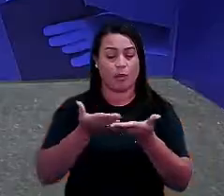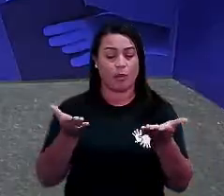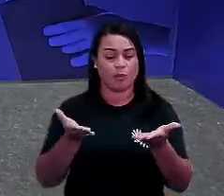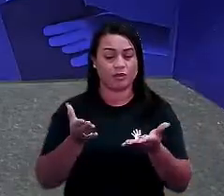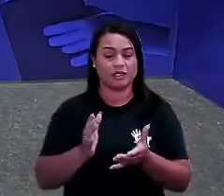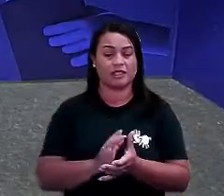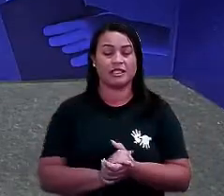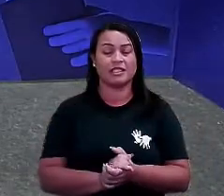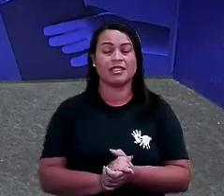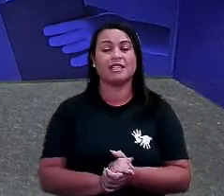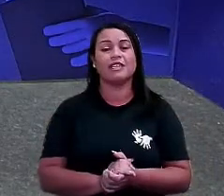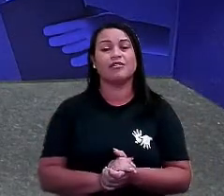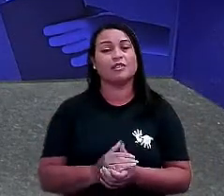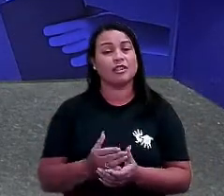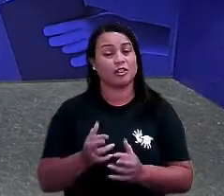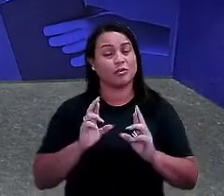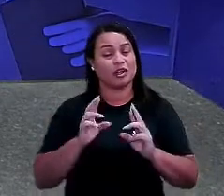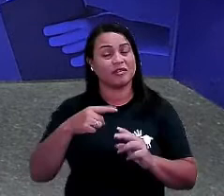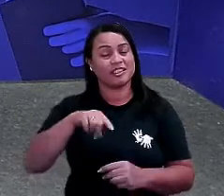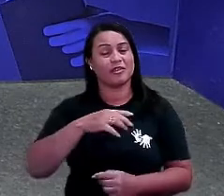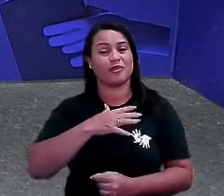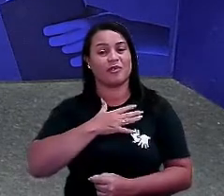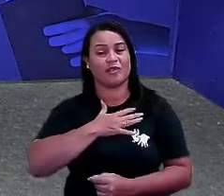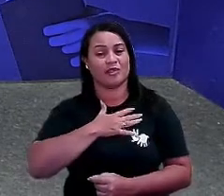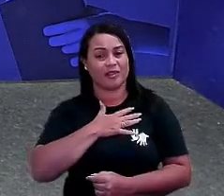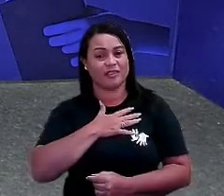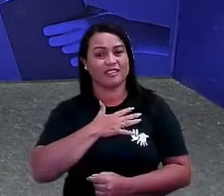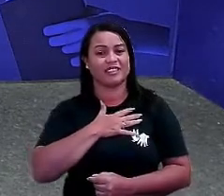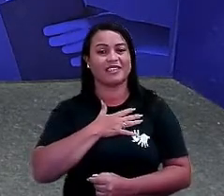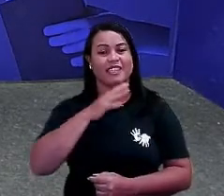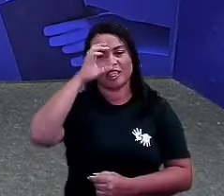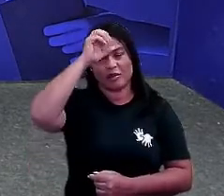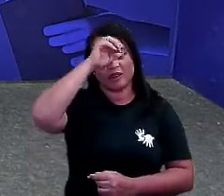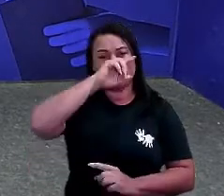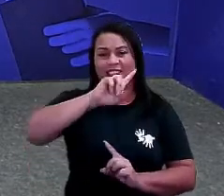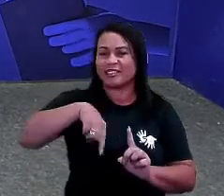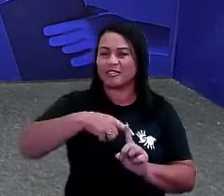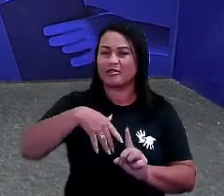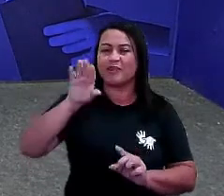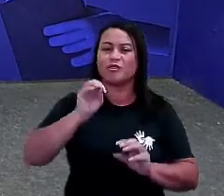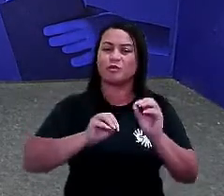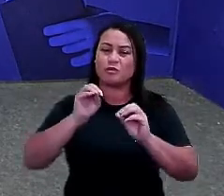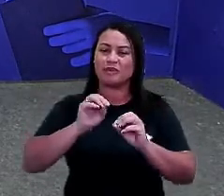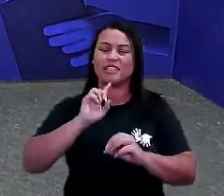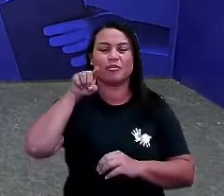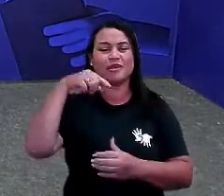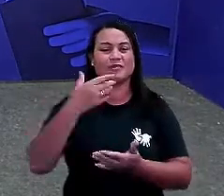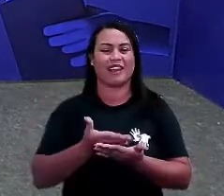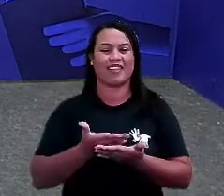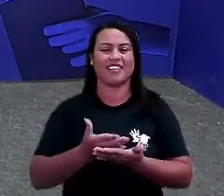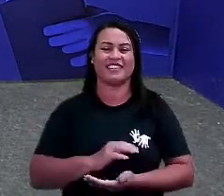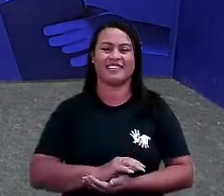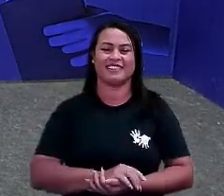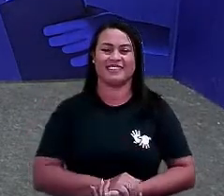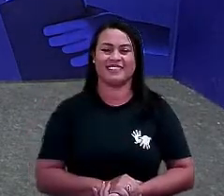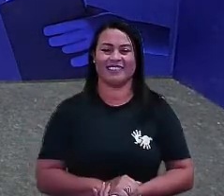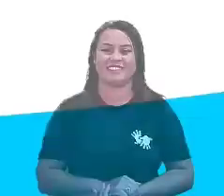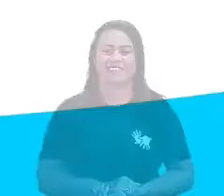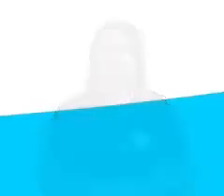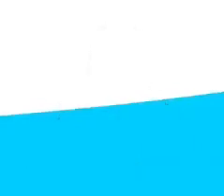E essa foi a nossa aula de hoje. Eu espero que você tenha gostado e tenha aprendido bastante. Um beijo e até a próxima aula.